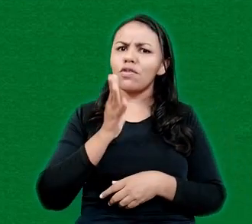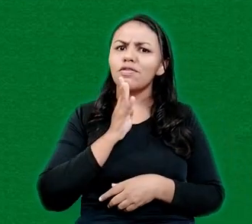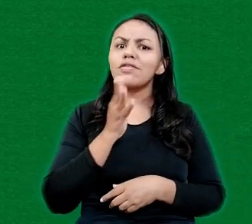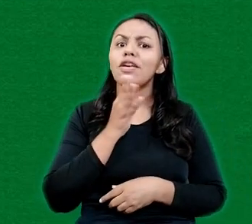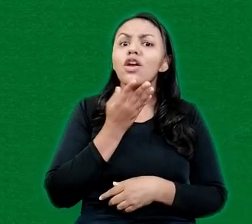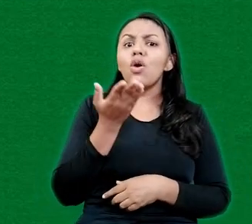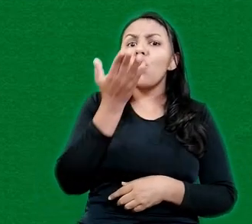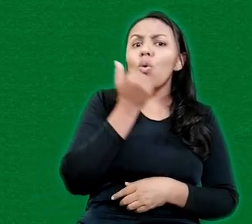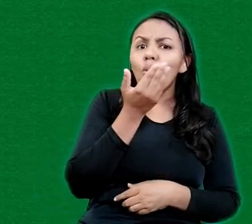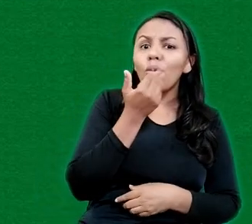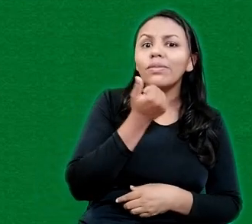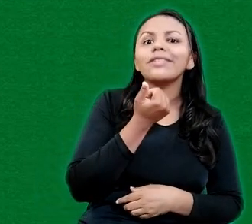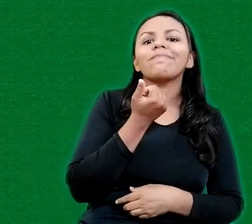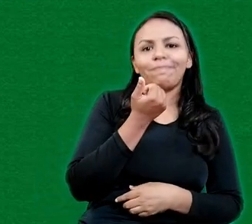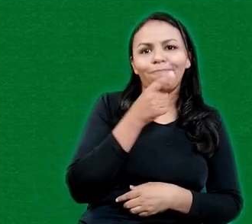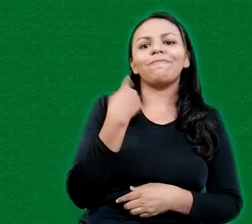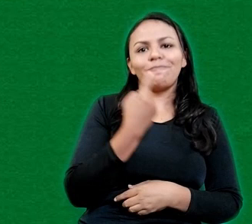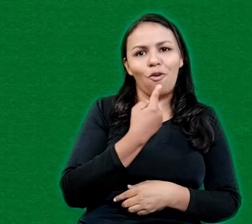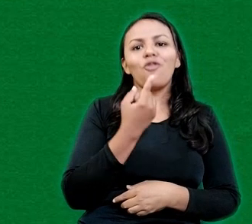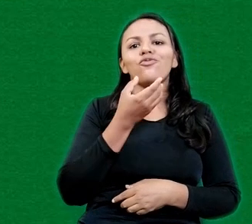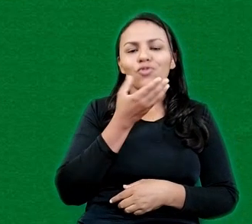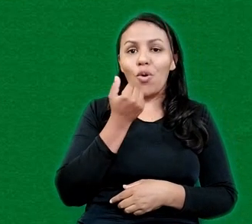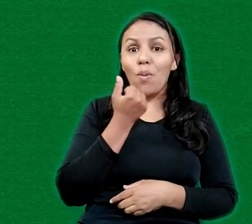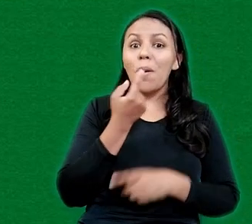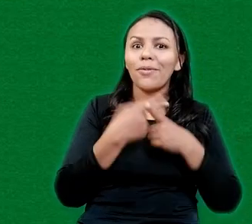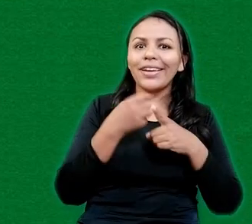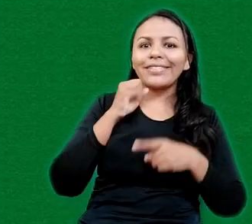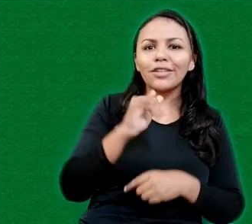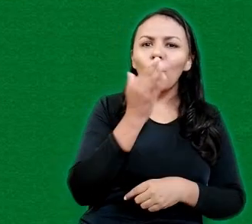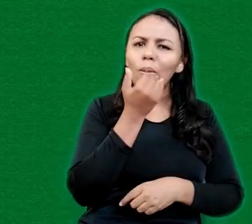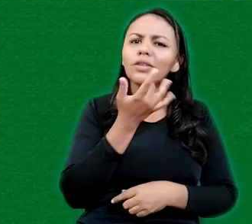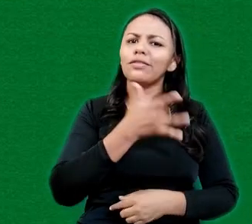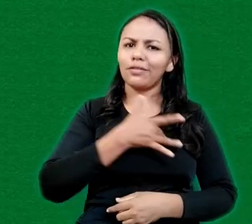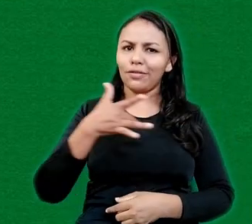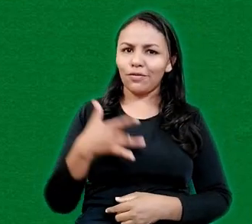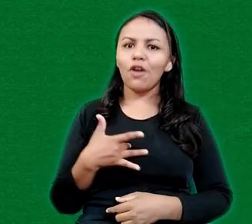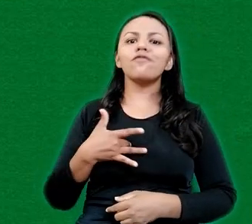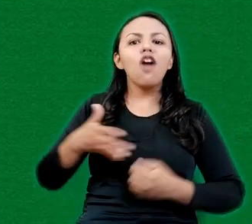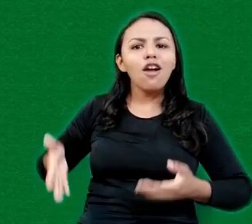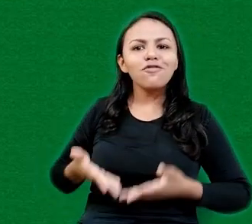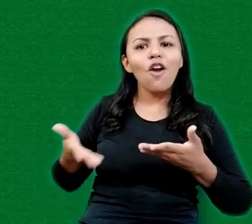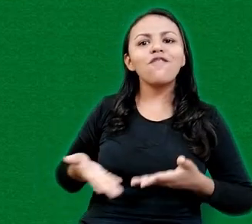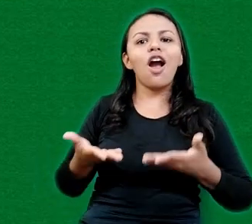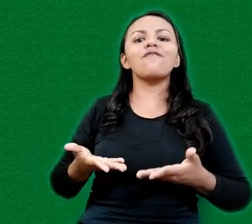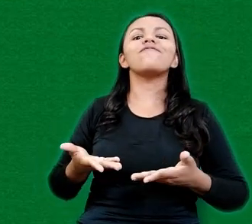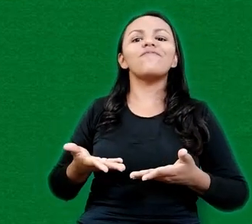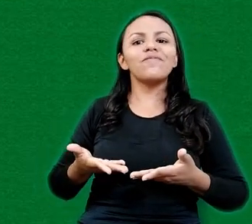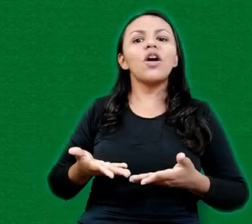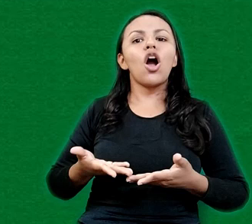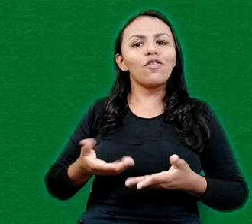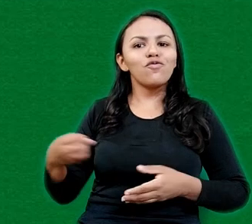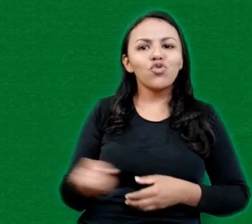dos alimentos que nós consumimos. Porque esses alimentos sendo saudáveis, nós vamos promover a manutenção,